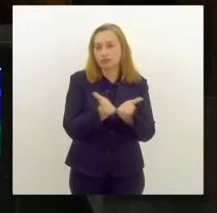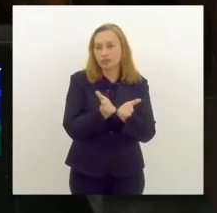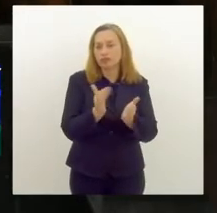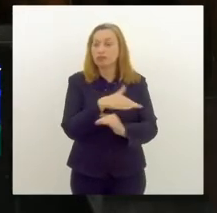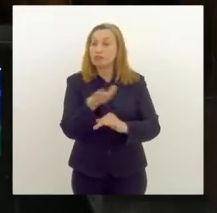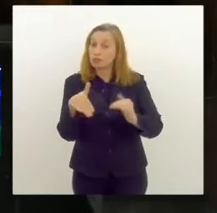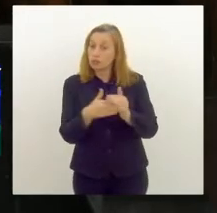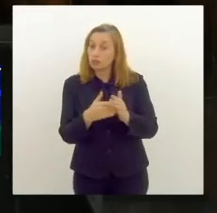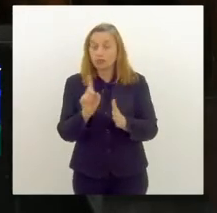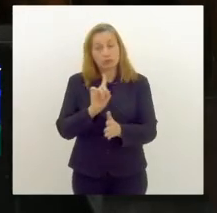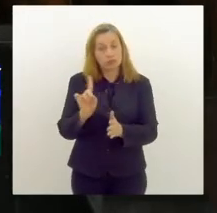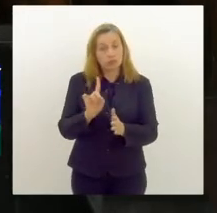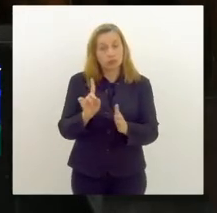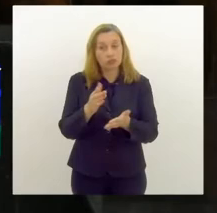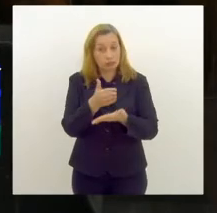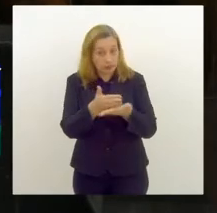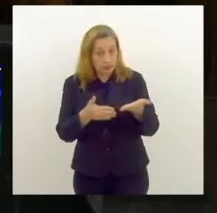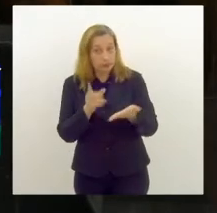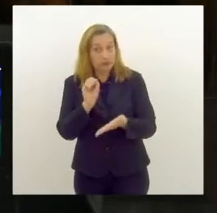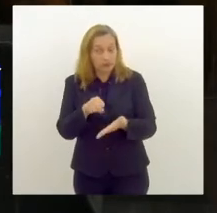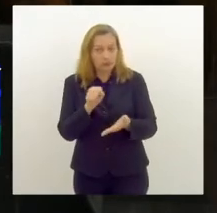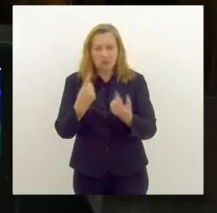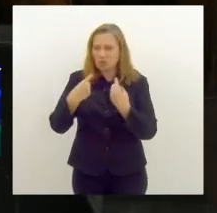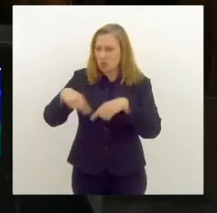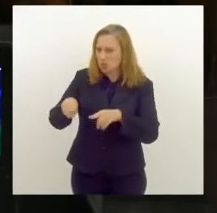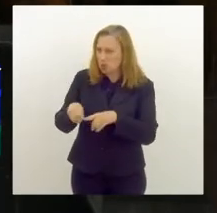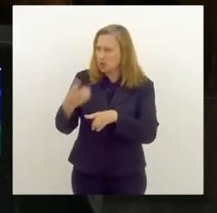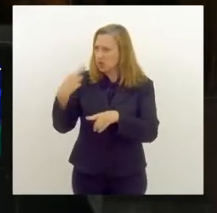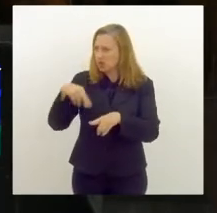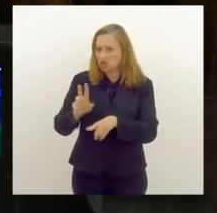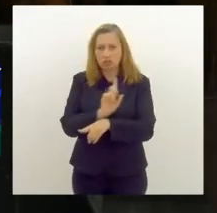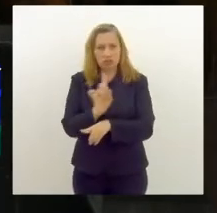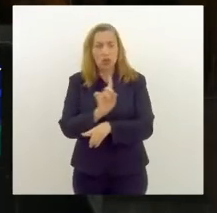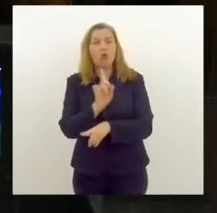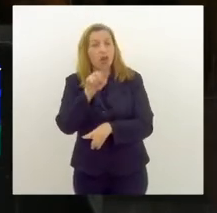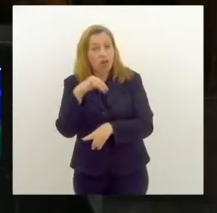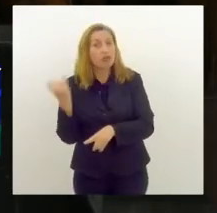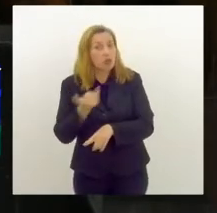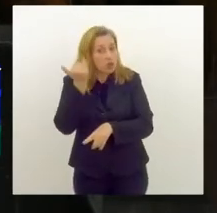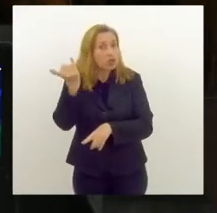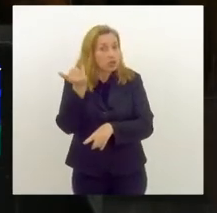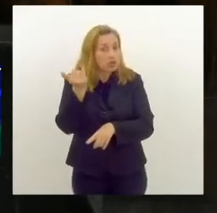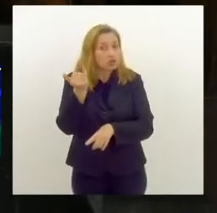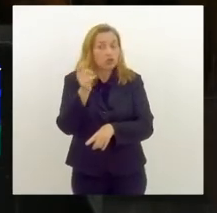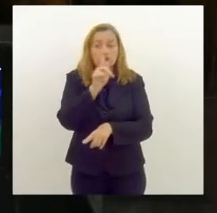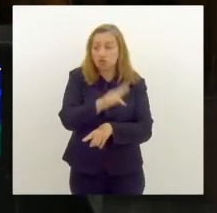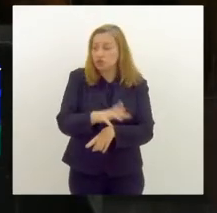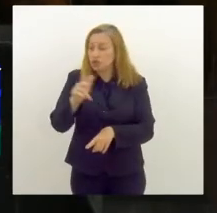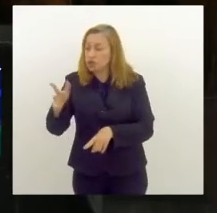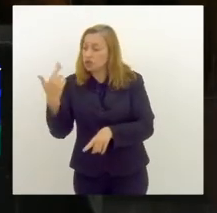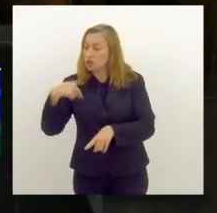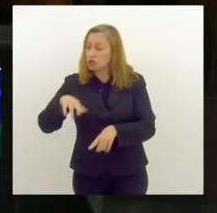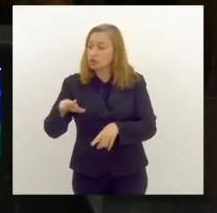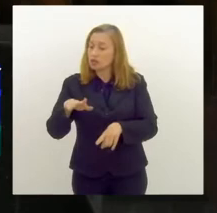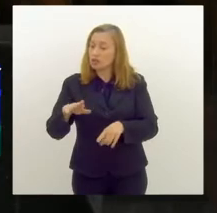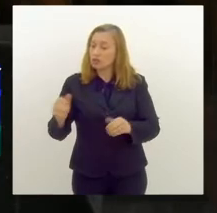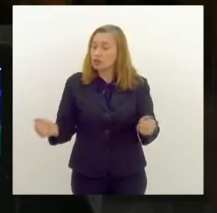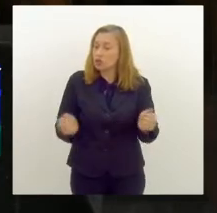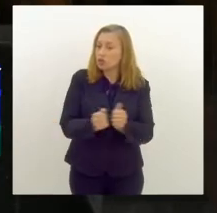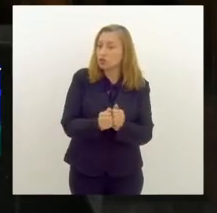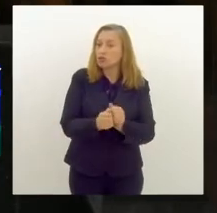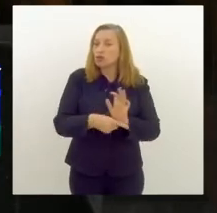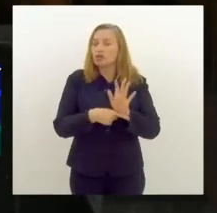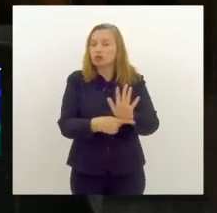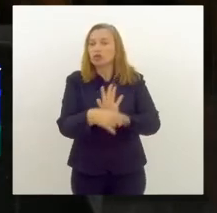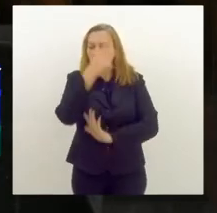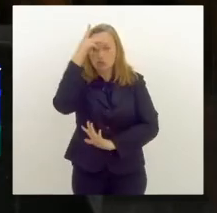são cristãs. A gente não tem nada contra, pelo contrário, achamos muito importante que as diferentes religiões se mobilizem para ajudar as pessoas